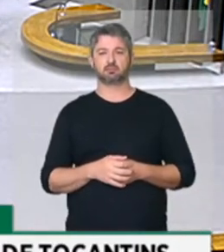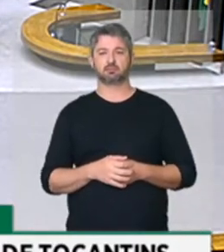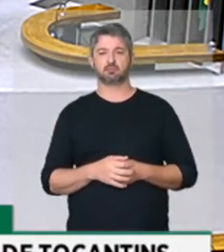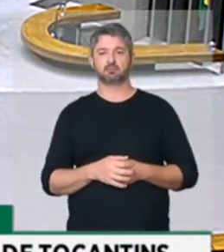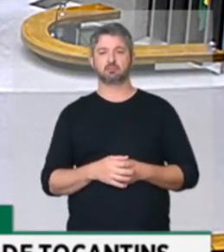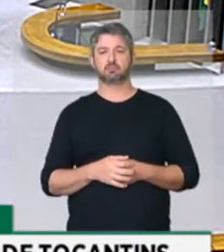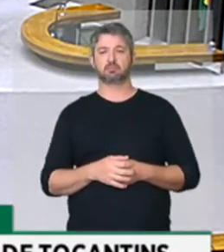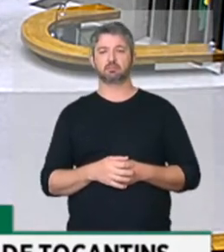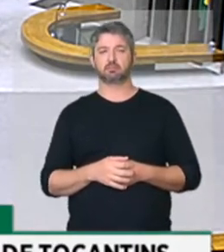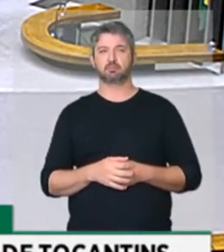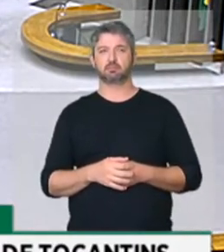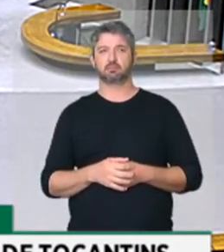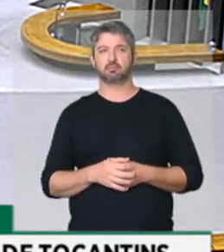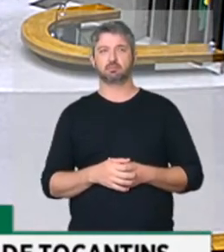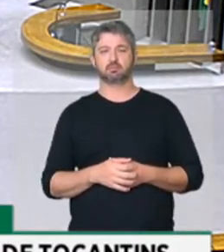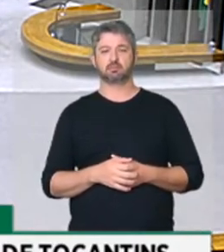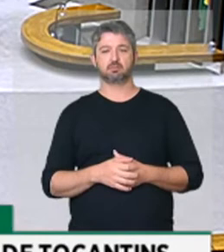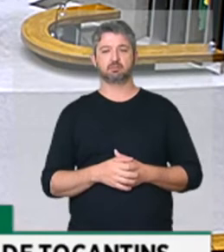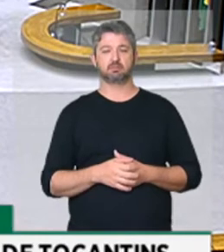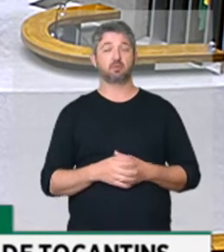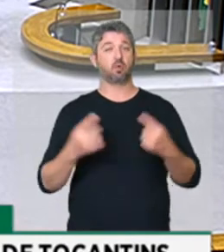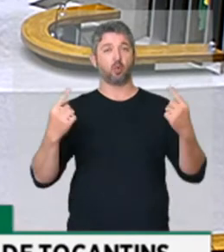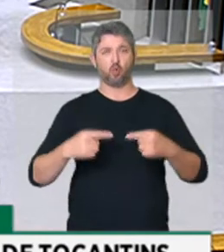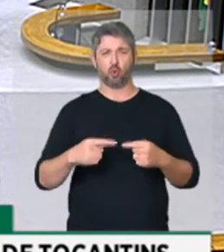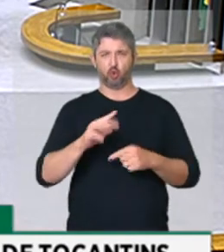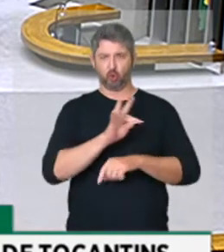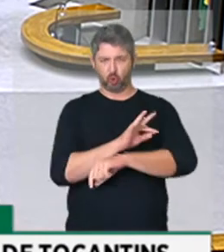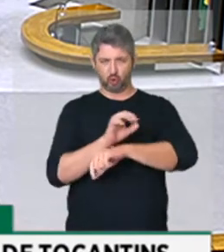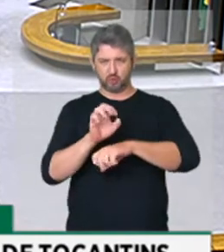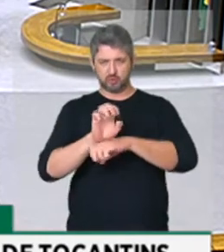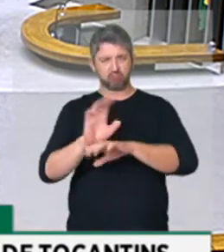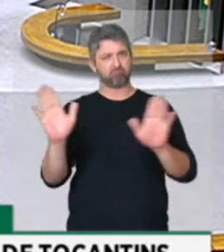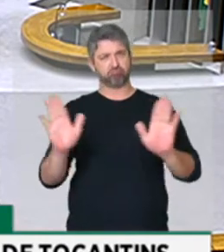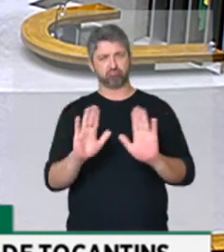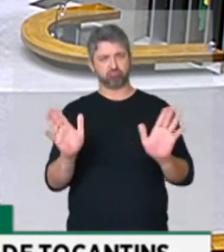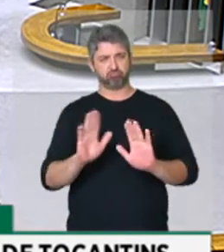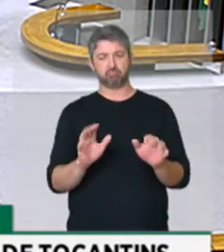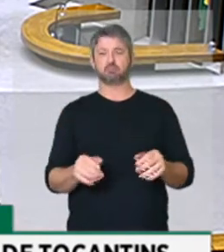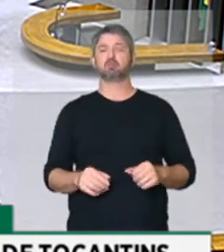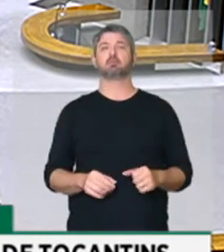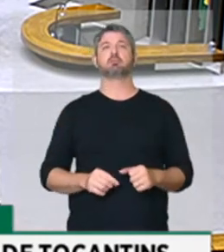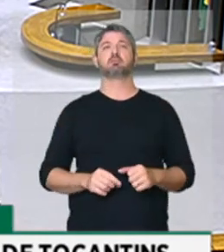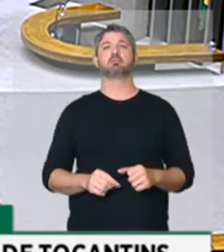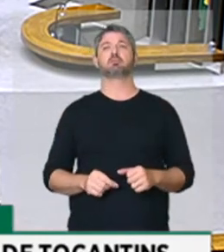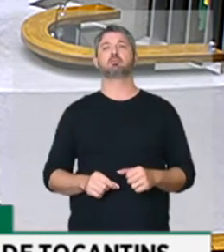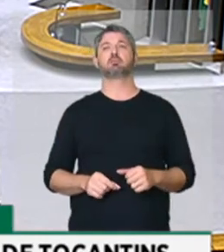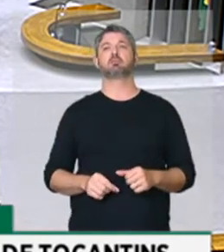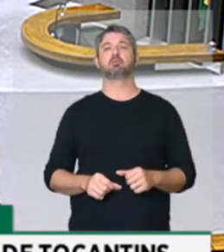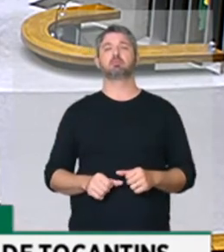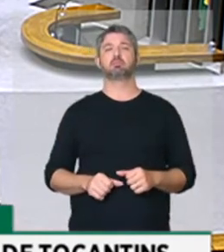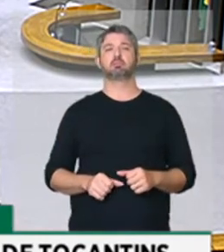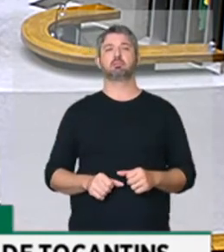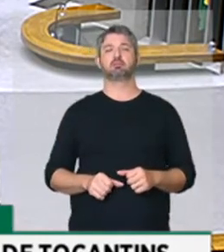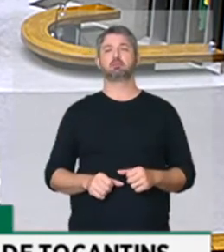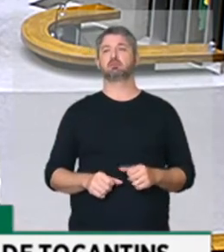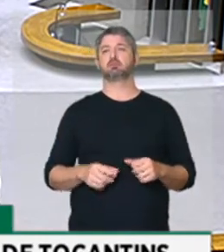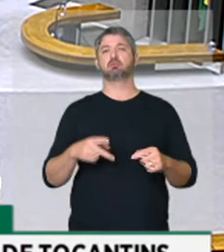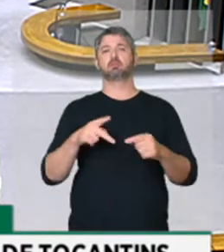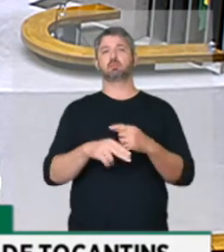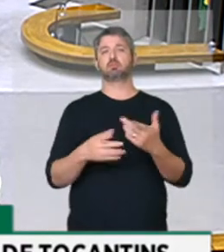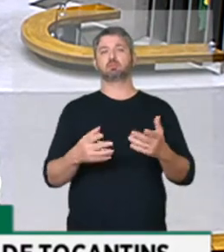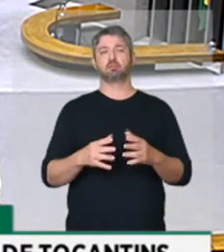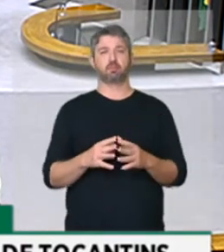Pioneiro, nada contra o Tocantins, porém, também sem. Desculpa.